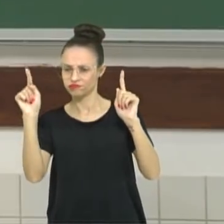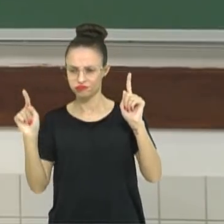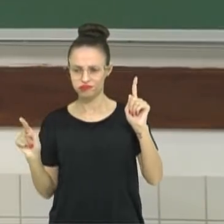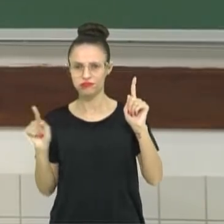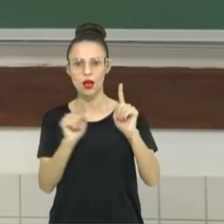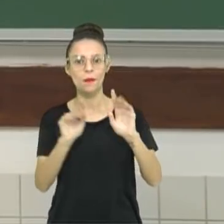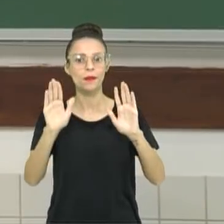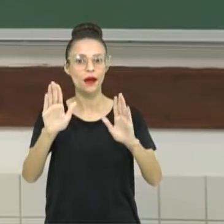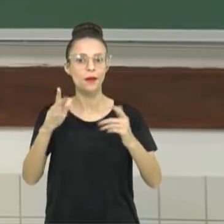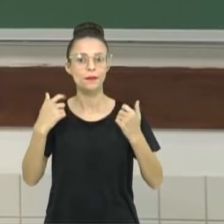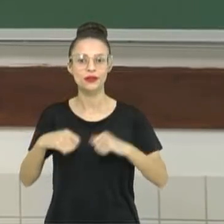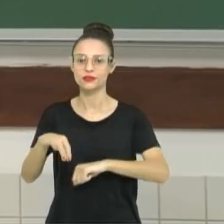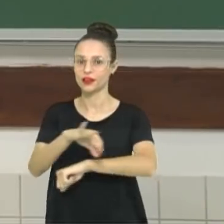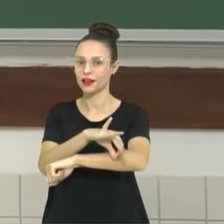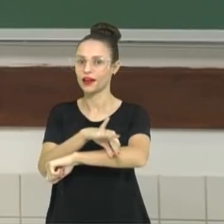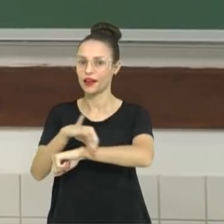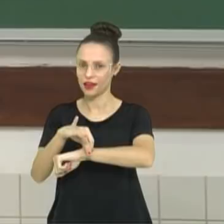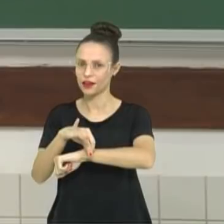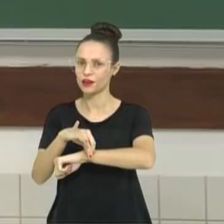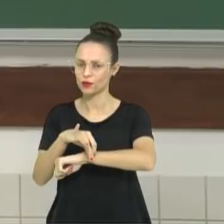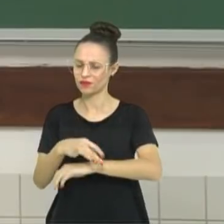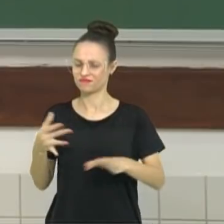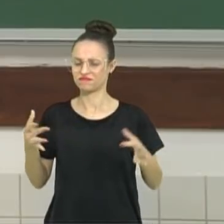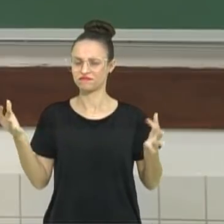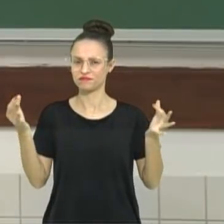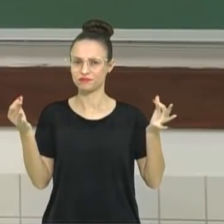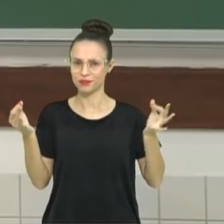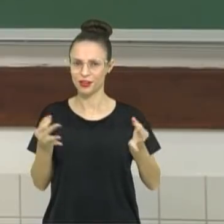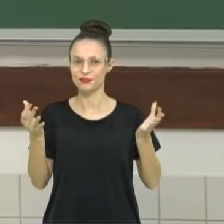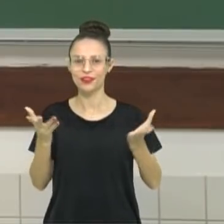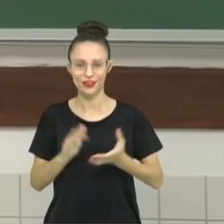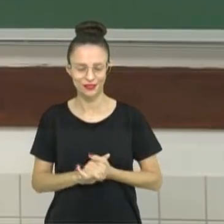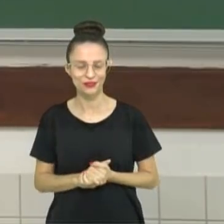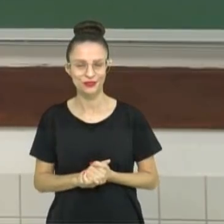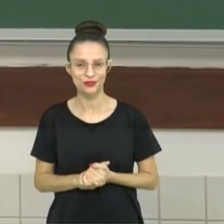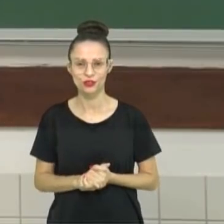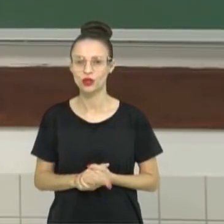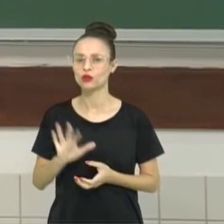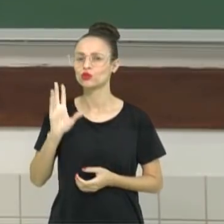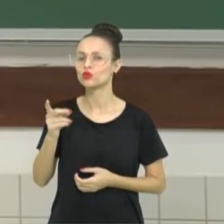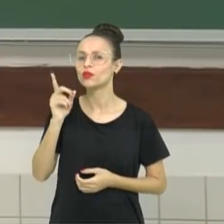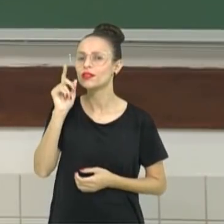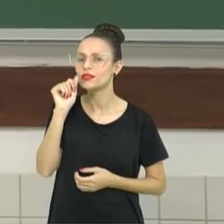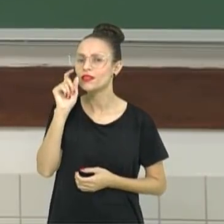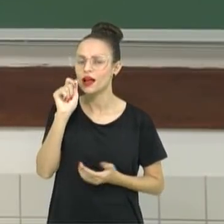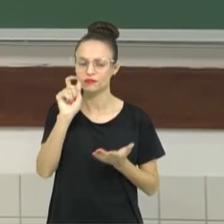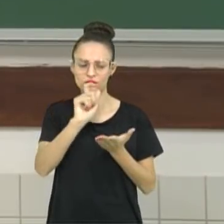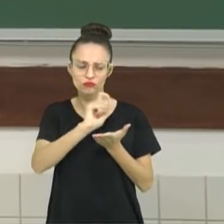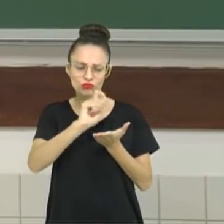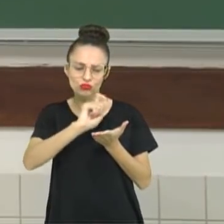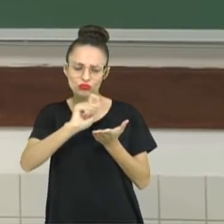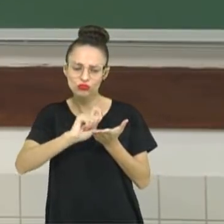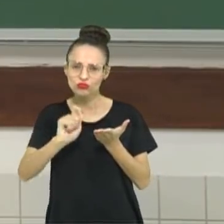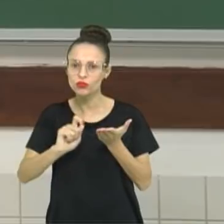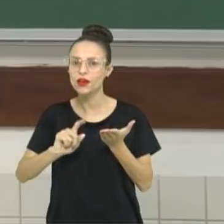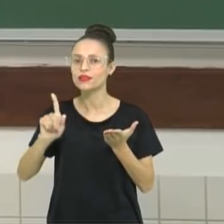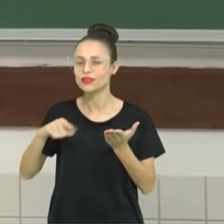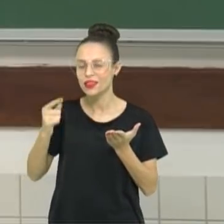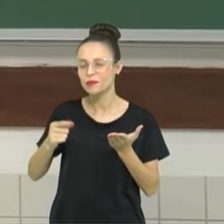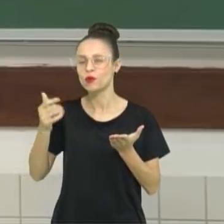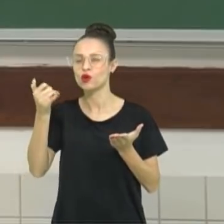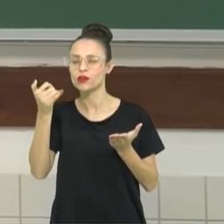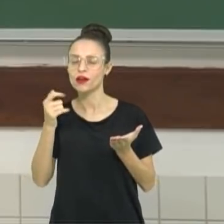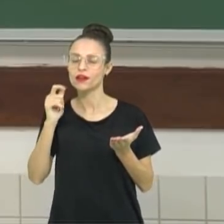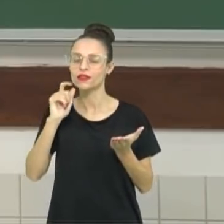ele precisa da régua para o trabalho ficar perfeito. Faz tudo a lápis, no grafite, depois passa a tinta